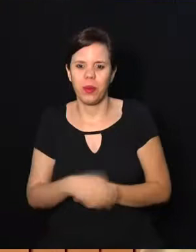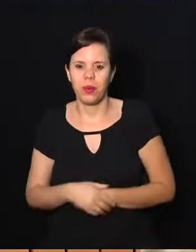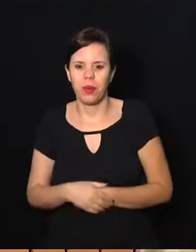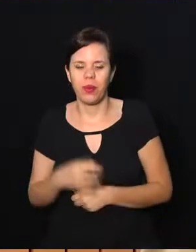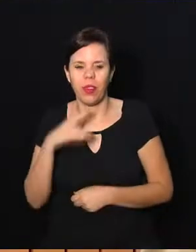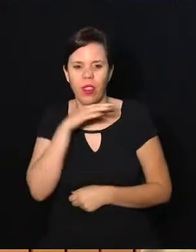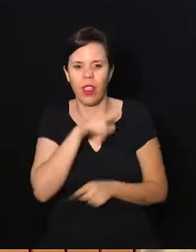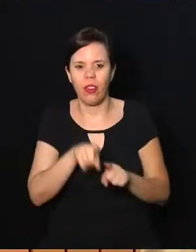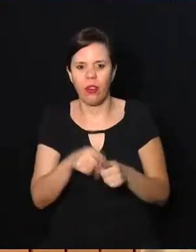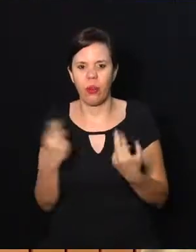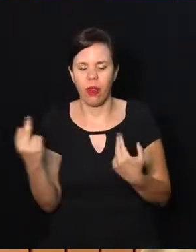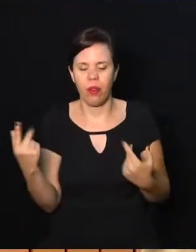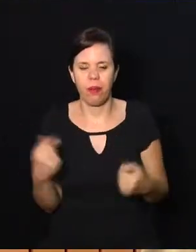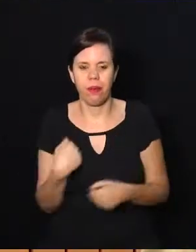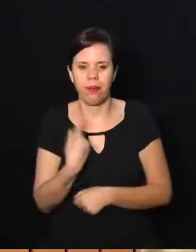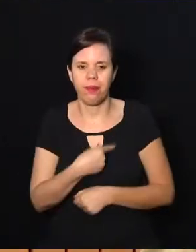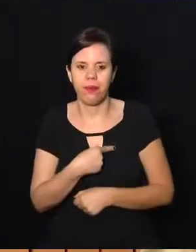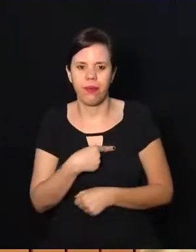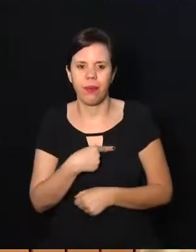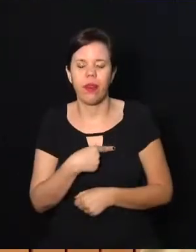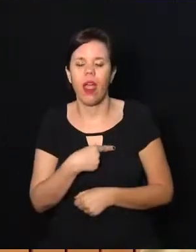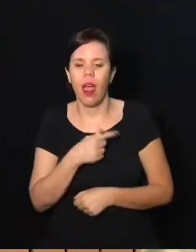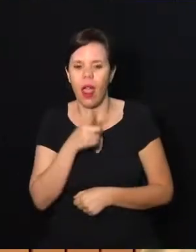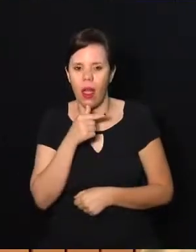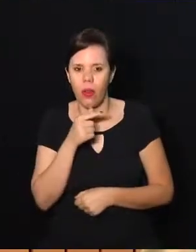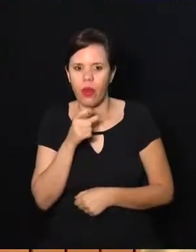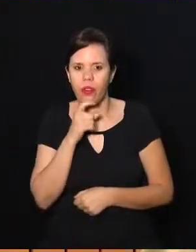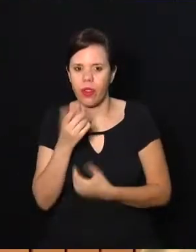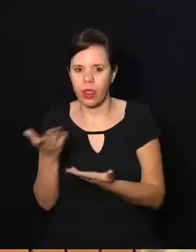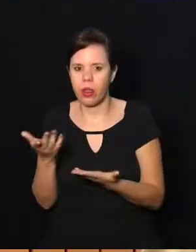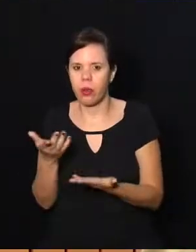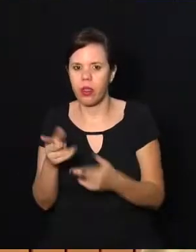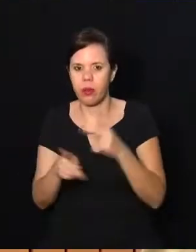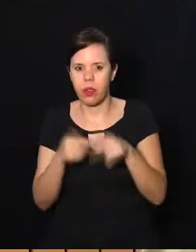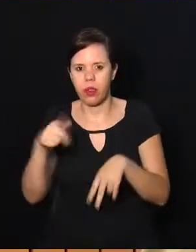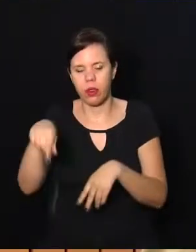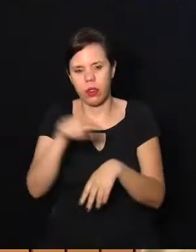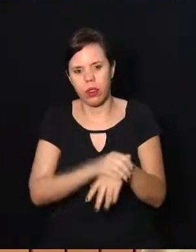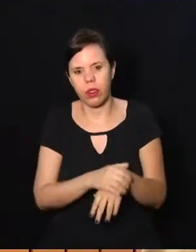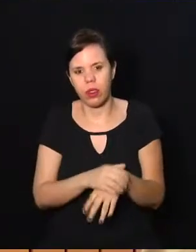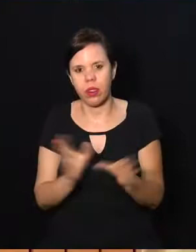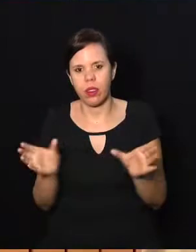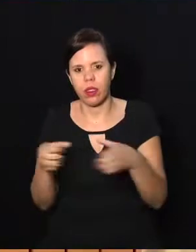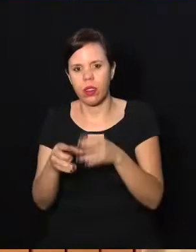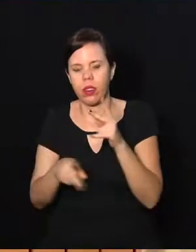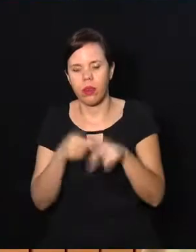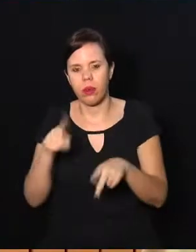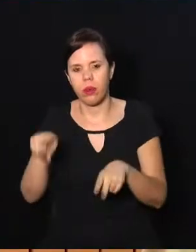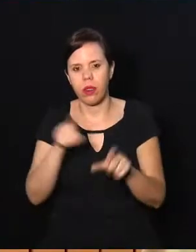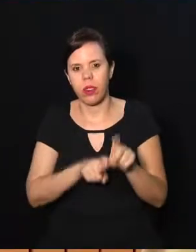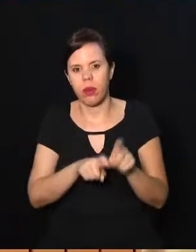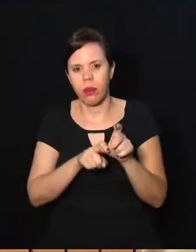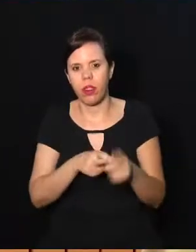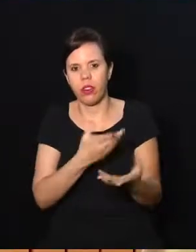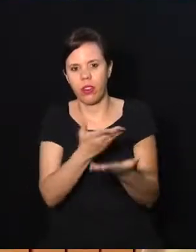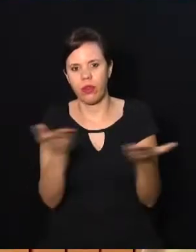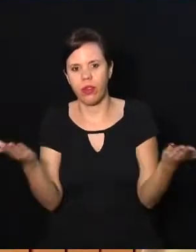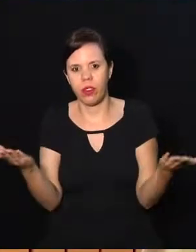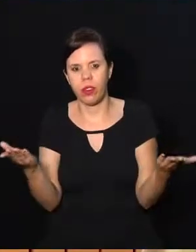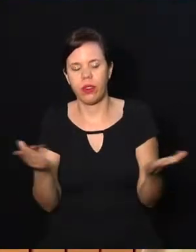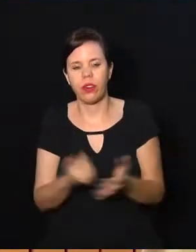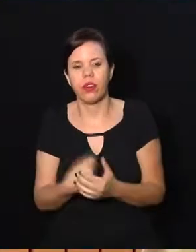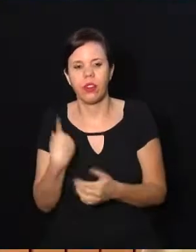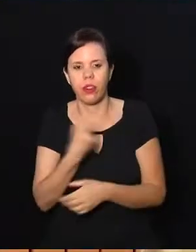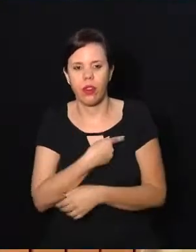que nós sejamos, sim, água fria para os irmãos e água fria para essa comunidade que depende tanto de vocês e depende tanto